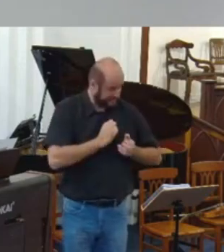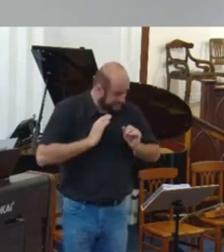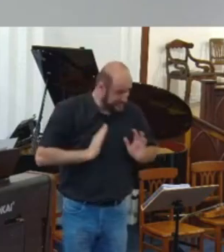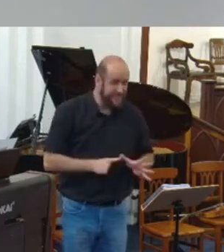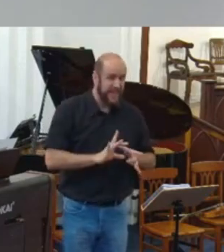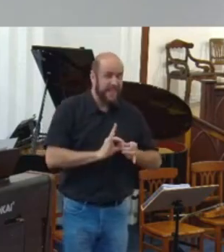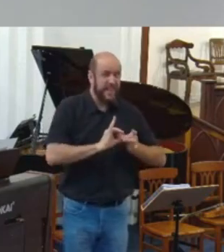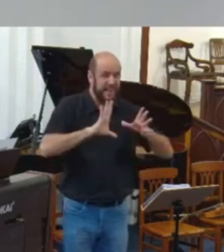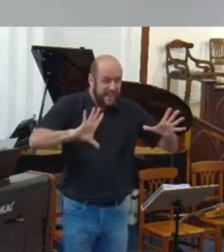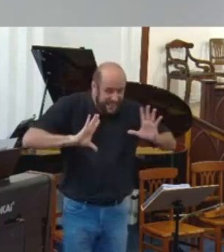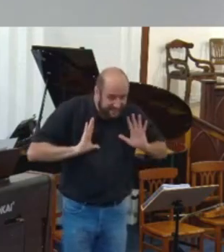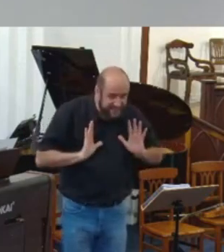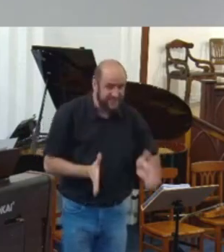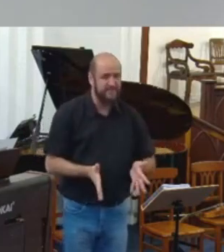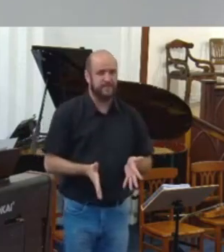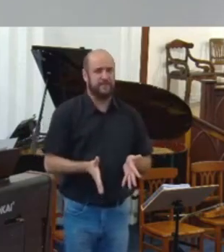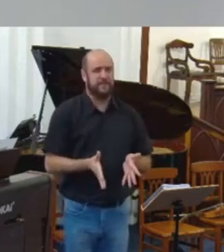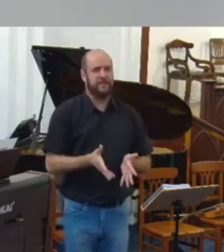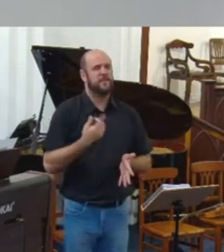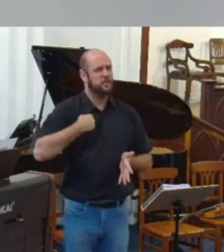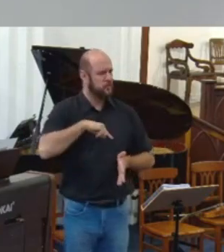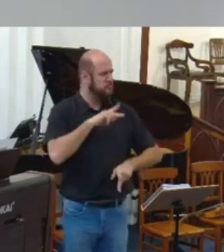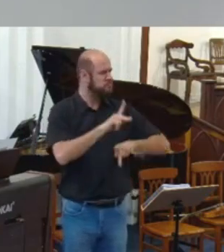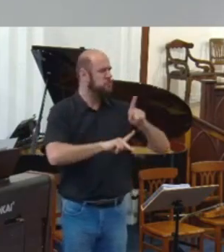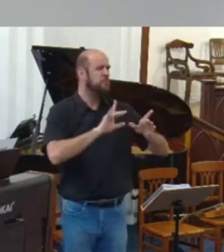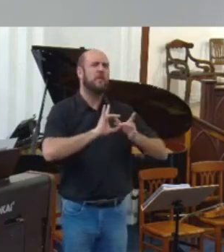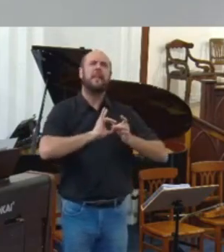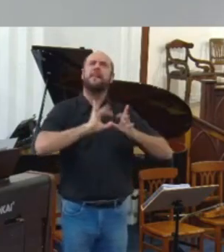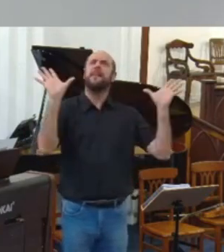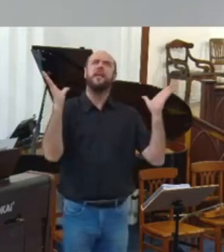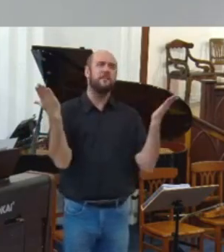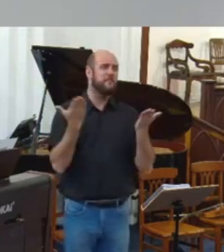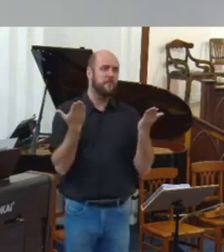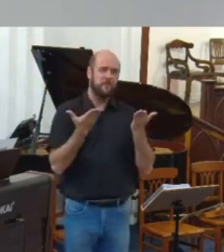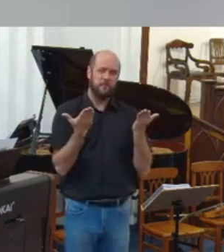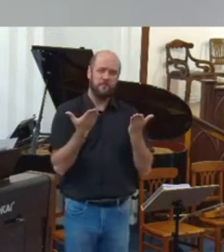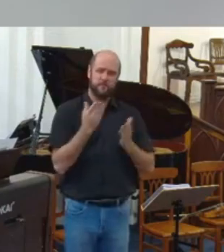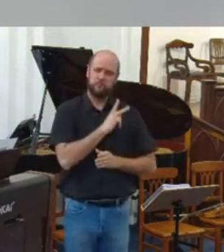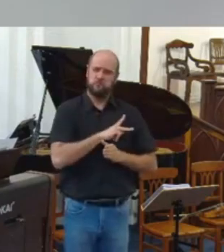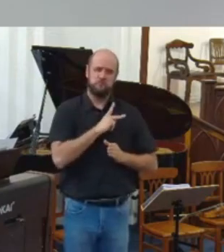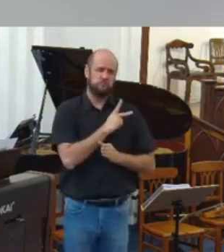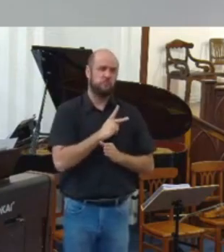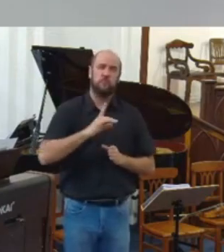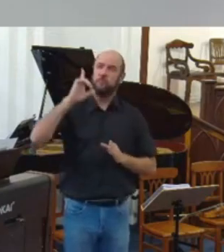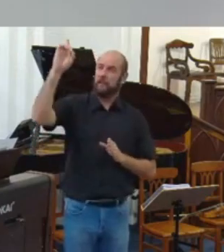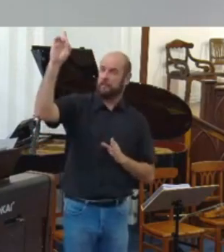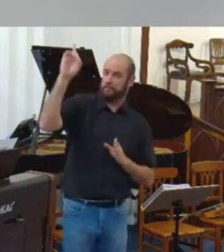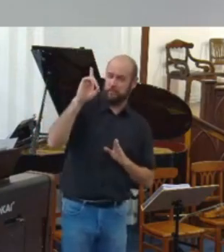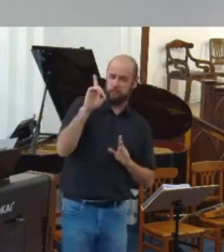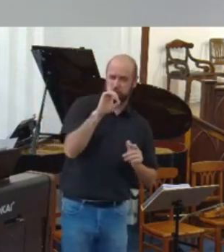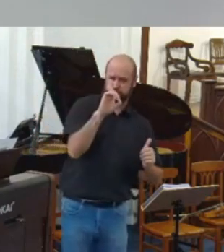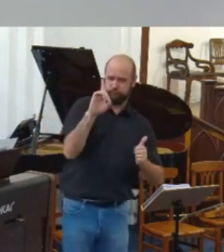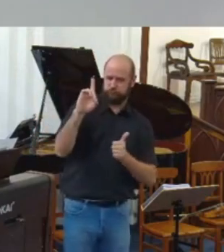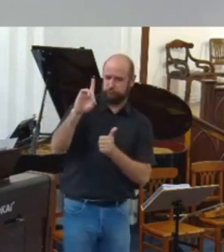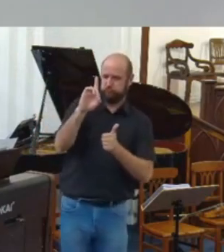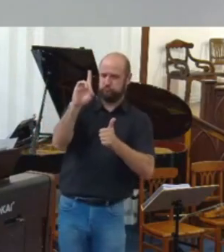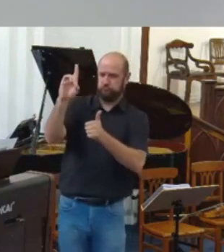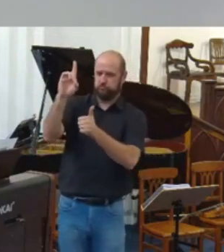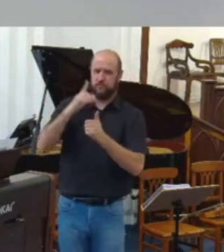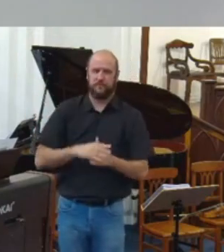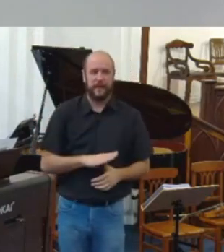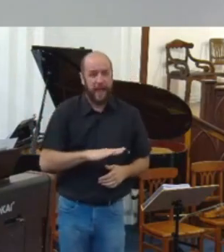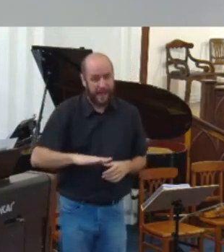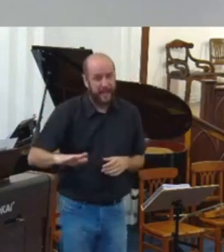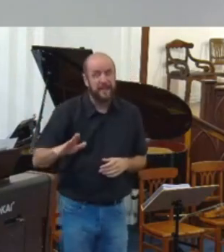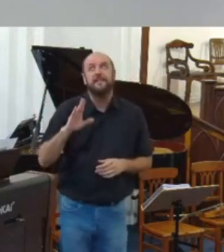fomos libertos, somos um povo livre hoje, somos um povo que anda com o nosso Deus. Então as criancinhas diziam: ah,